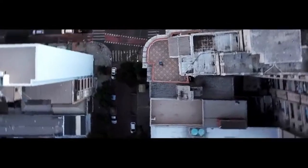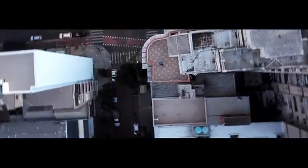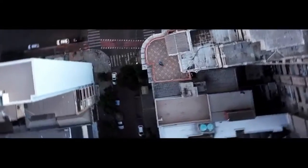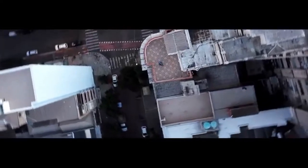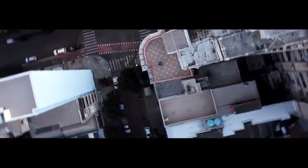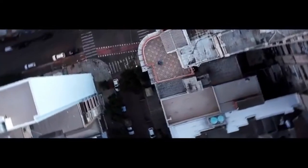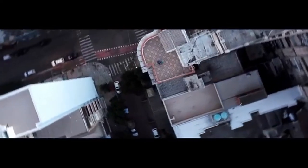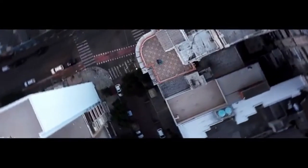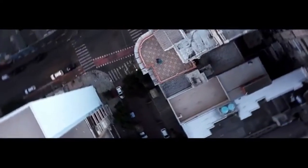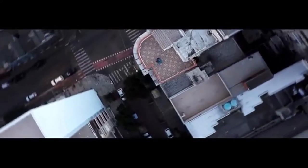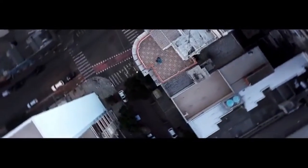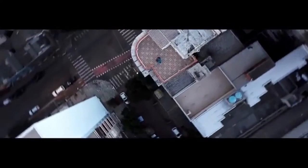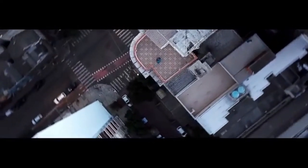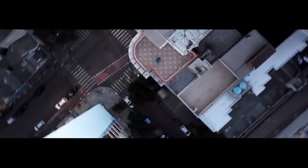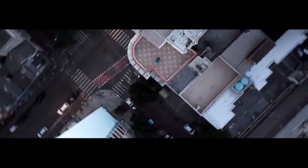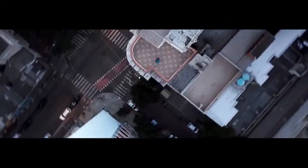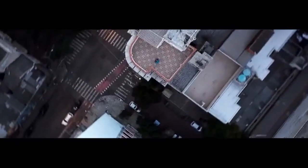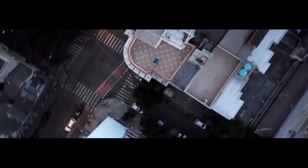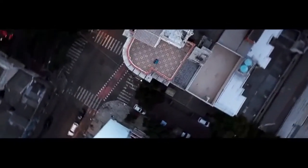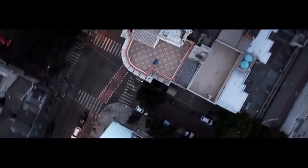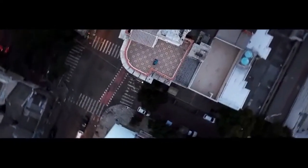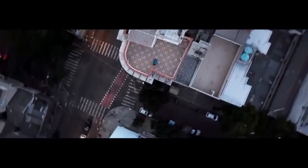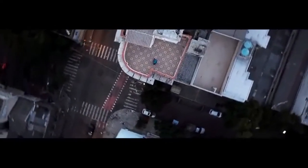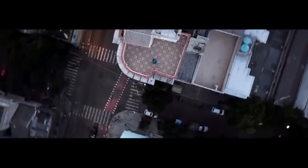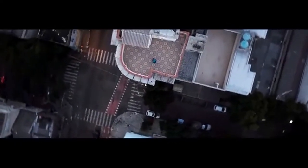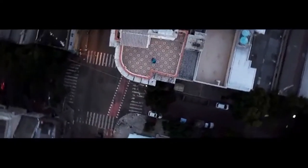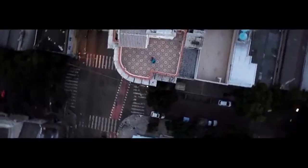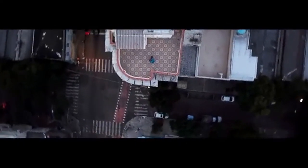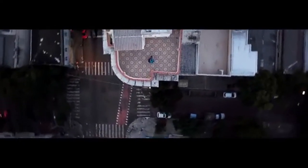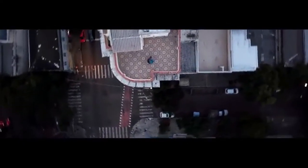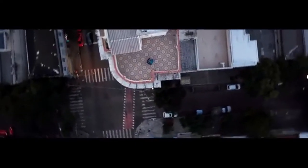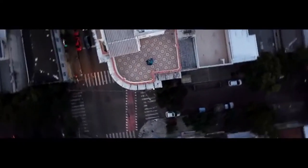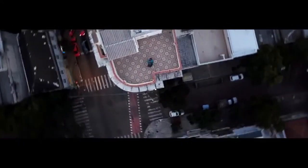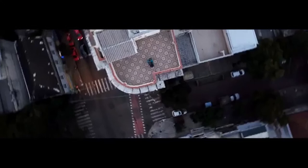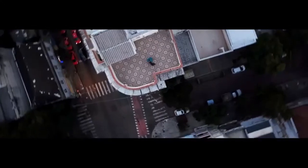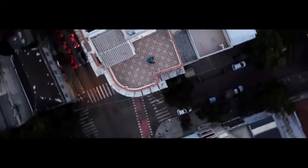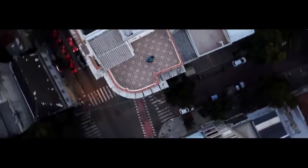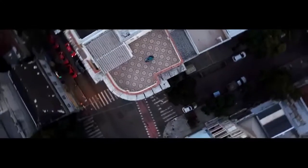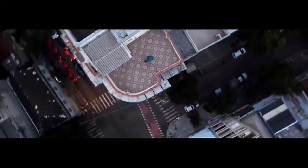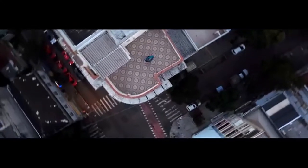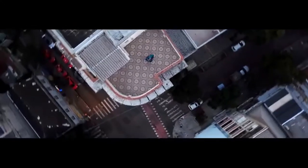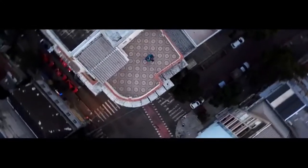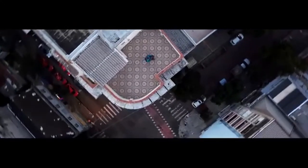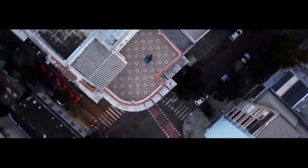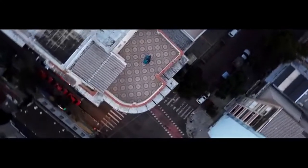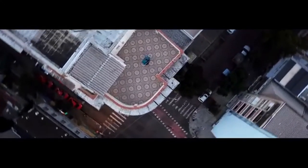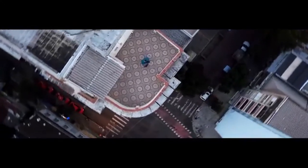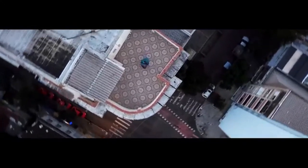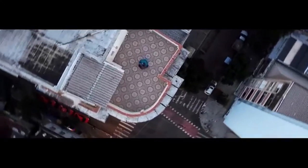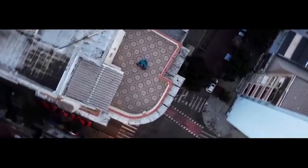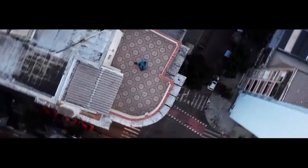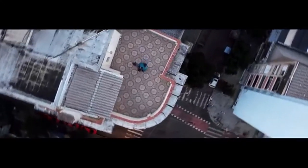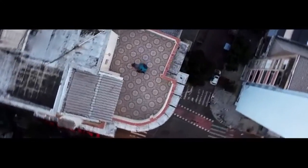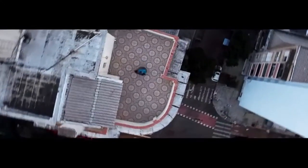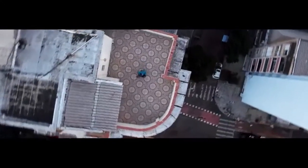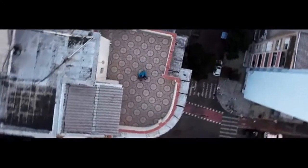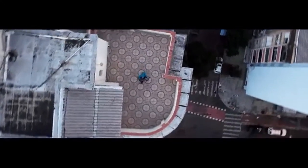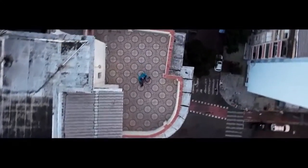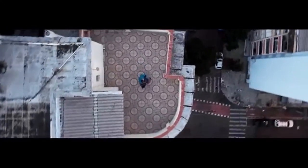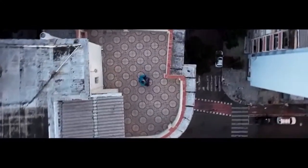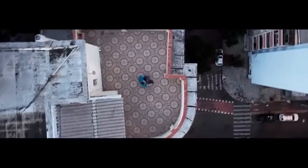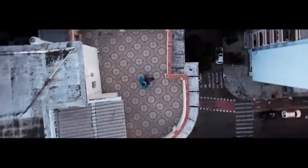Mas saiba, meu senhor, senhora, que fiquei assim por desfrutar